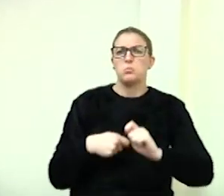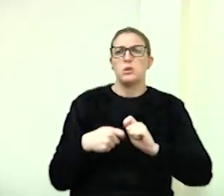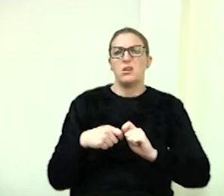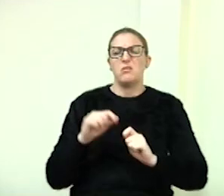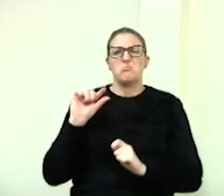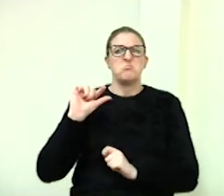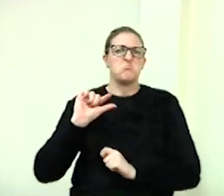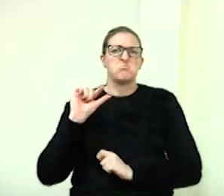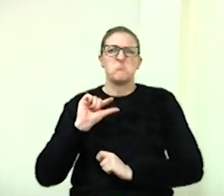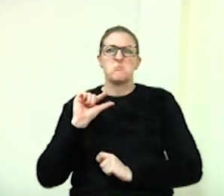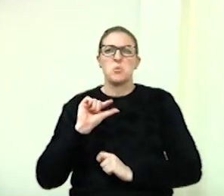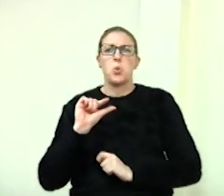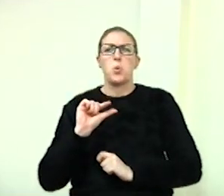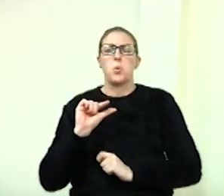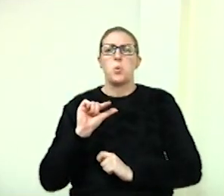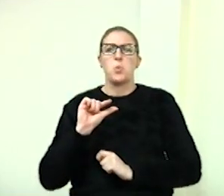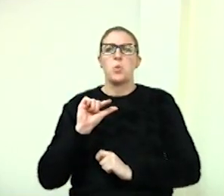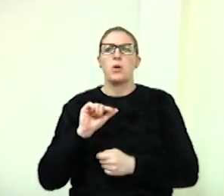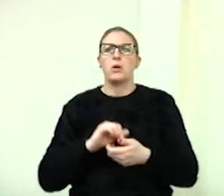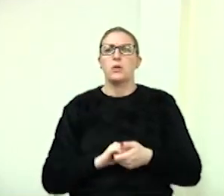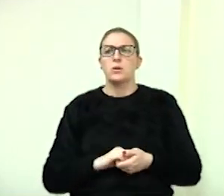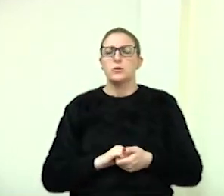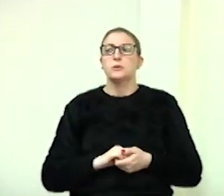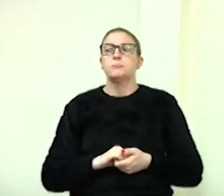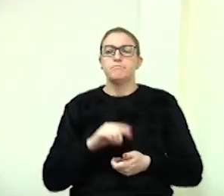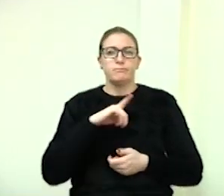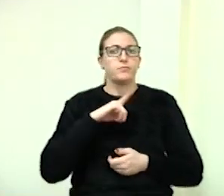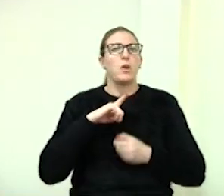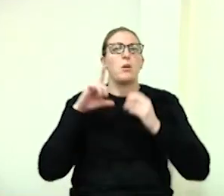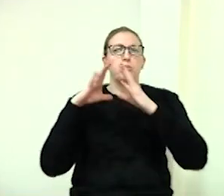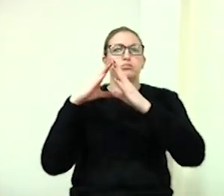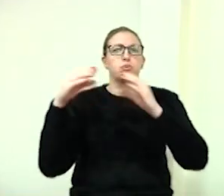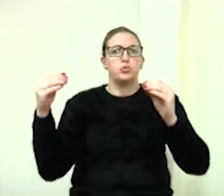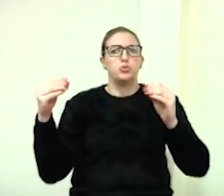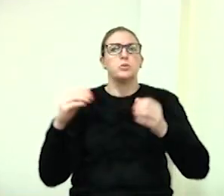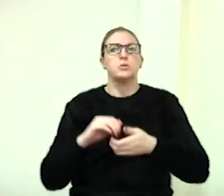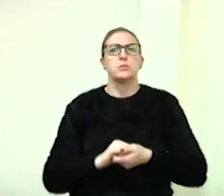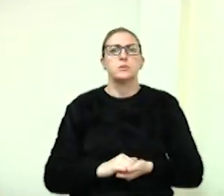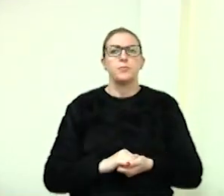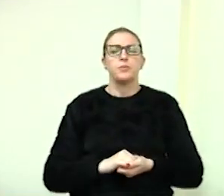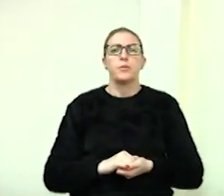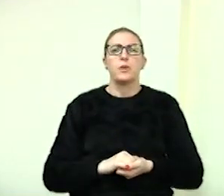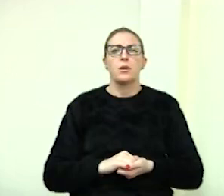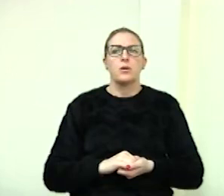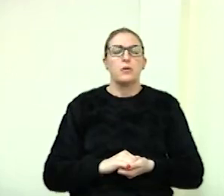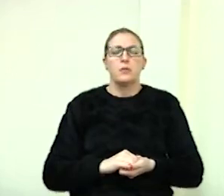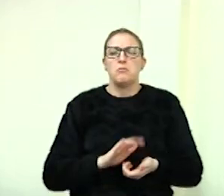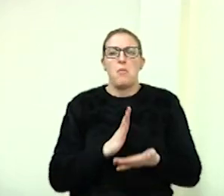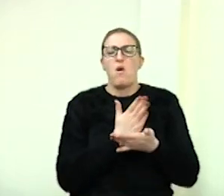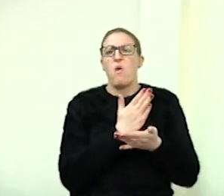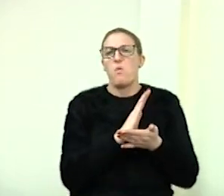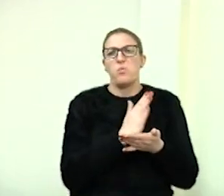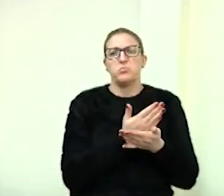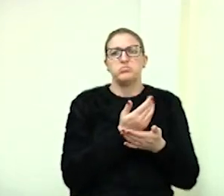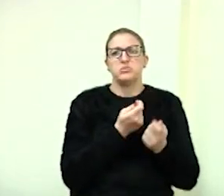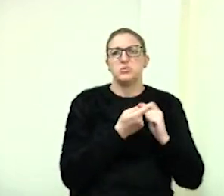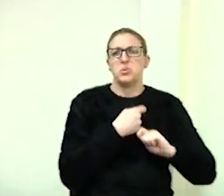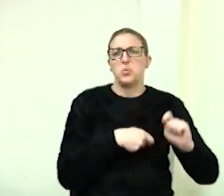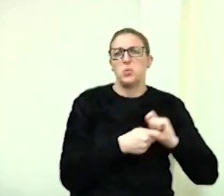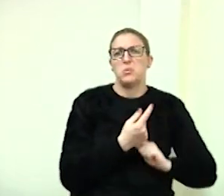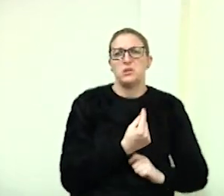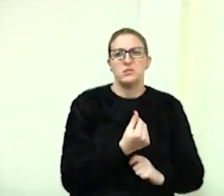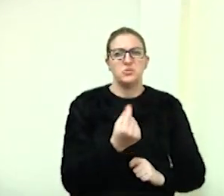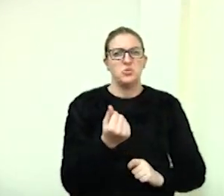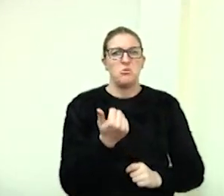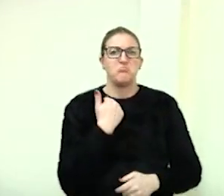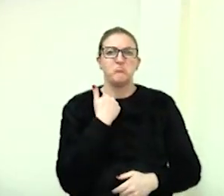nula, tendo em vista o prejuízo que ela pode trazer. Determinadas economias não valem a pena serem feitas. Essa, com